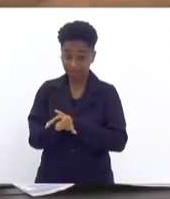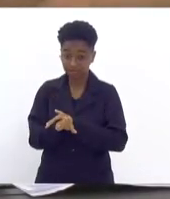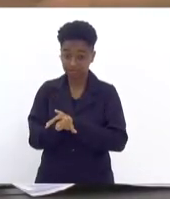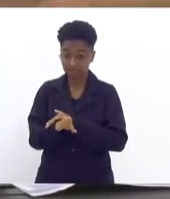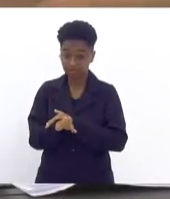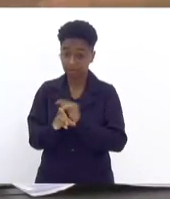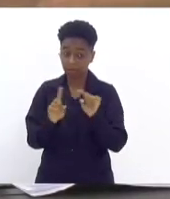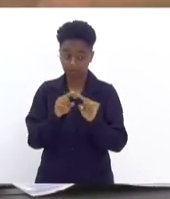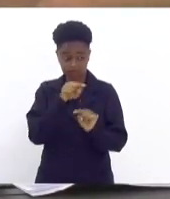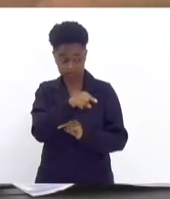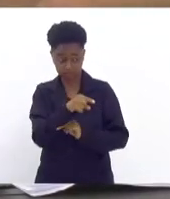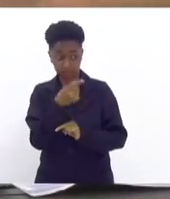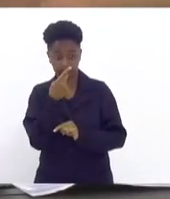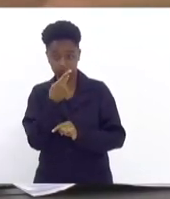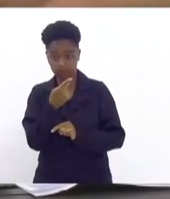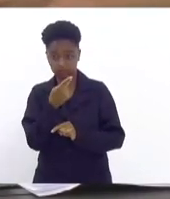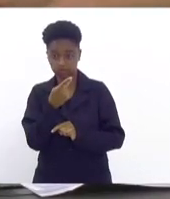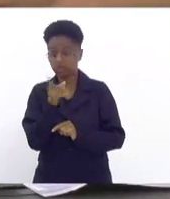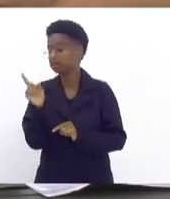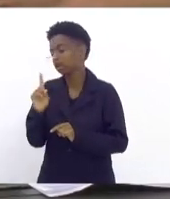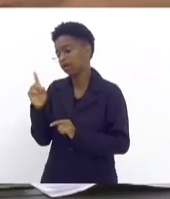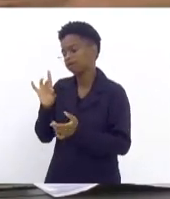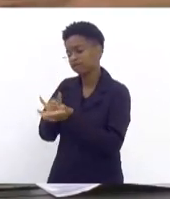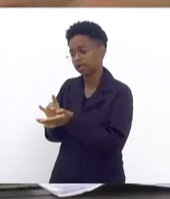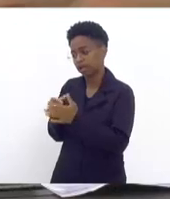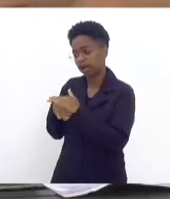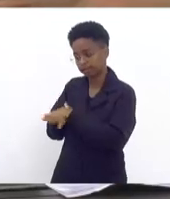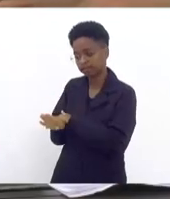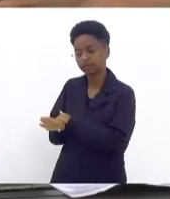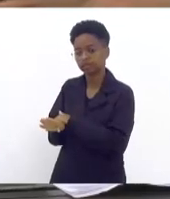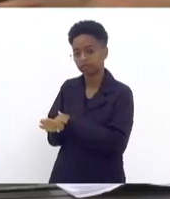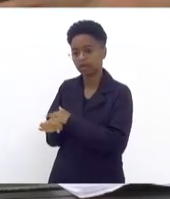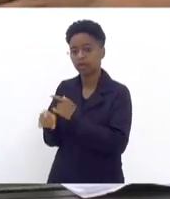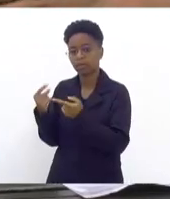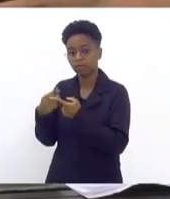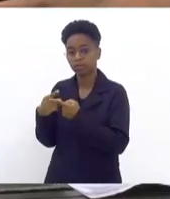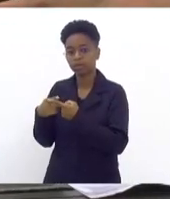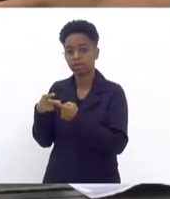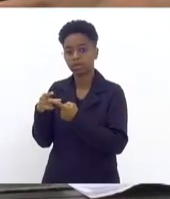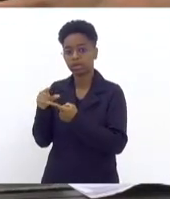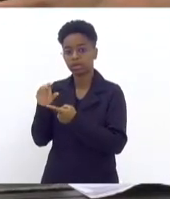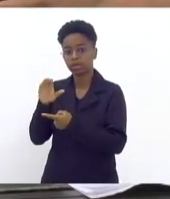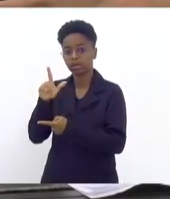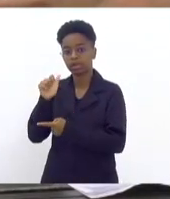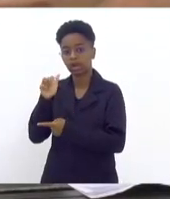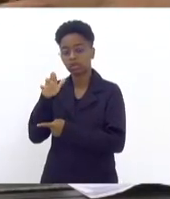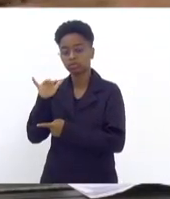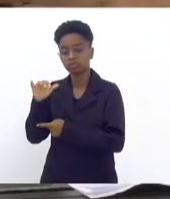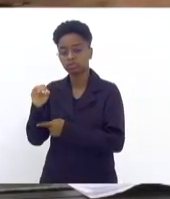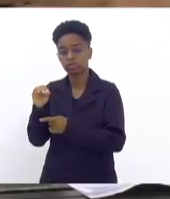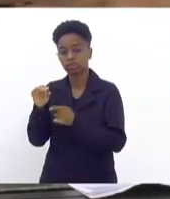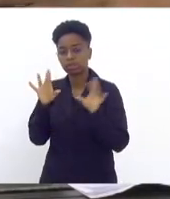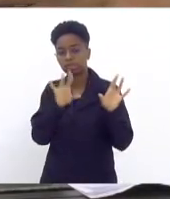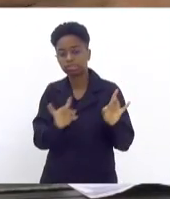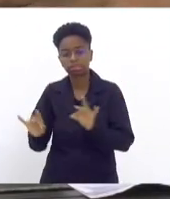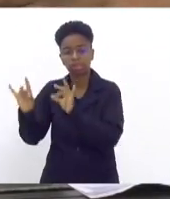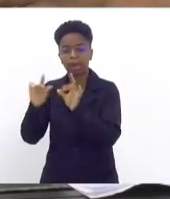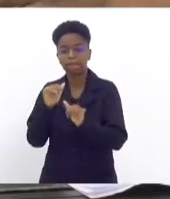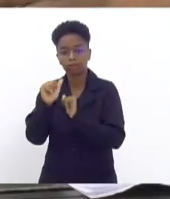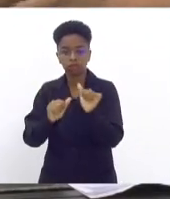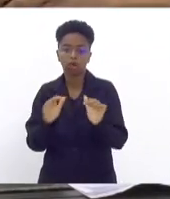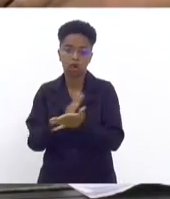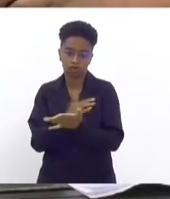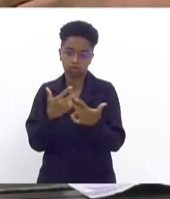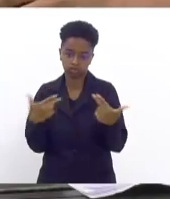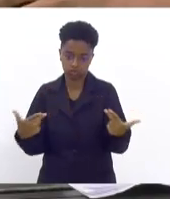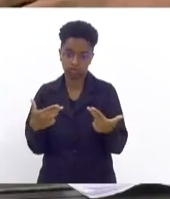muito bem, Vossa Excelência acatou. Não, mas nesse caso de fato está arquivado, porque o irmão Cláudio Caiado replicou mesmo, fez algumas alterações no projeto